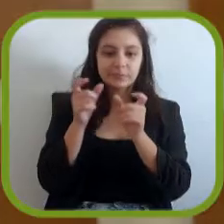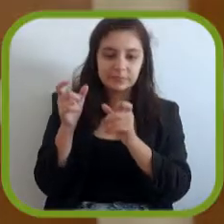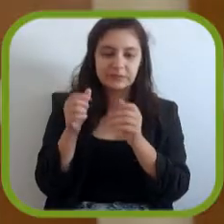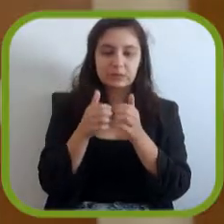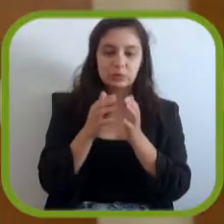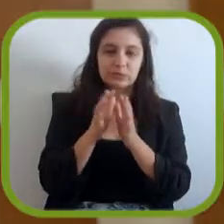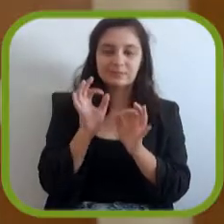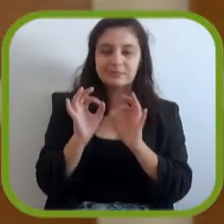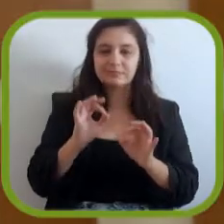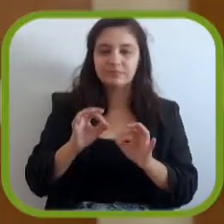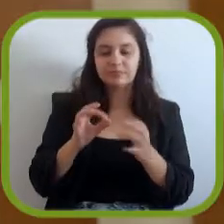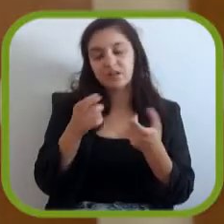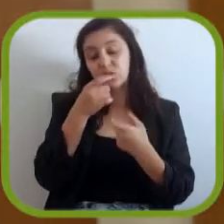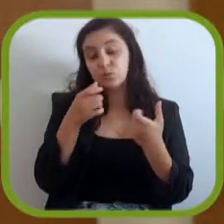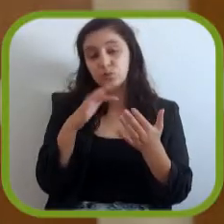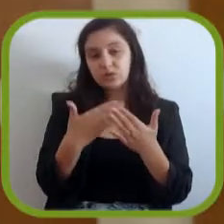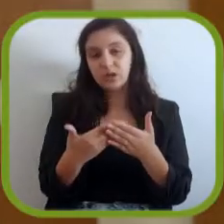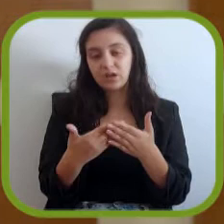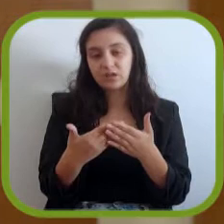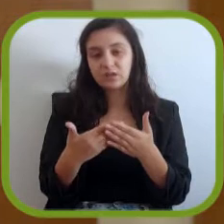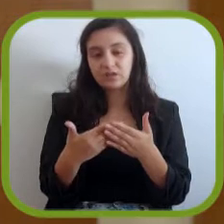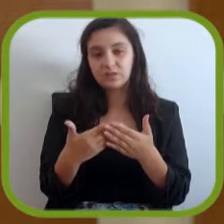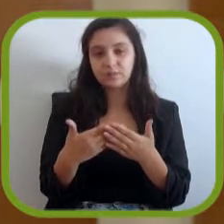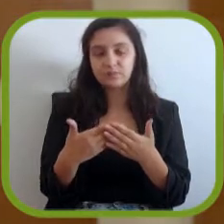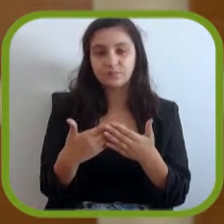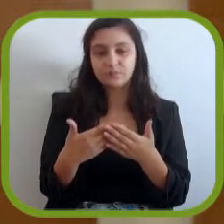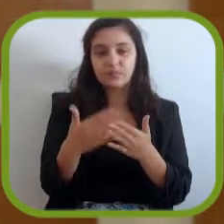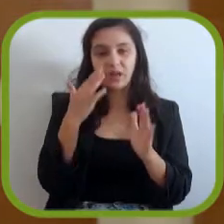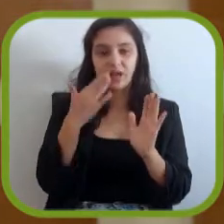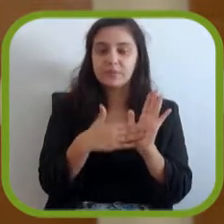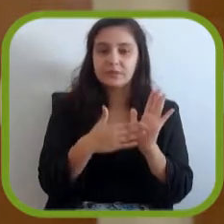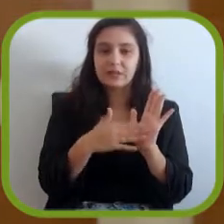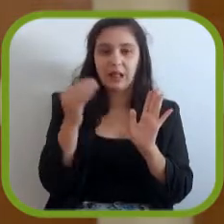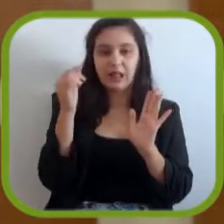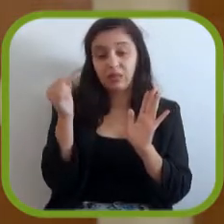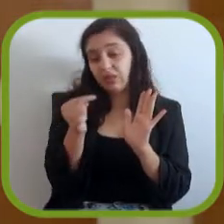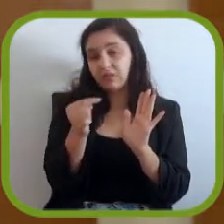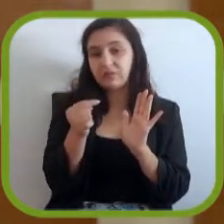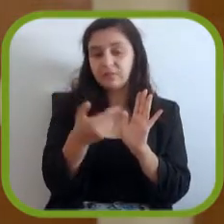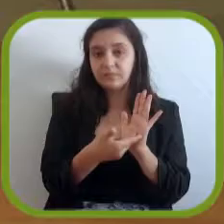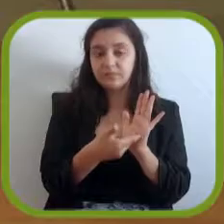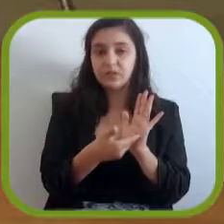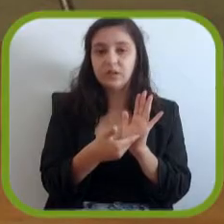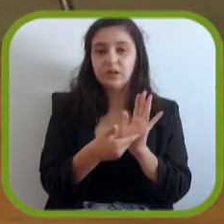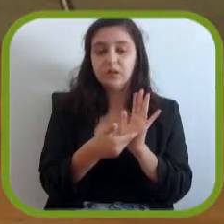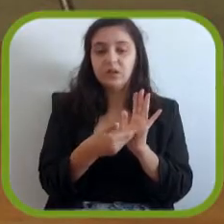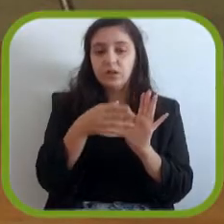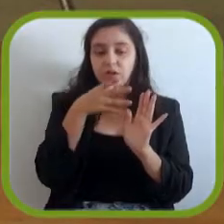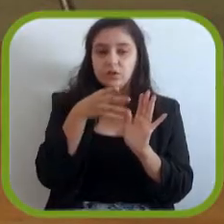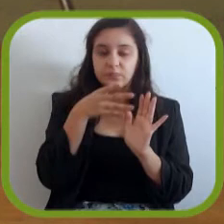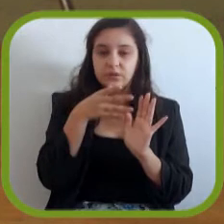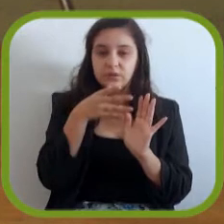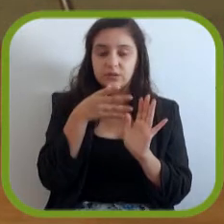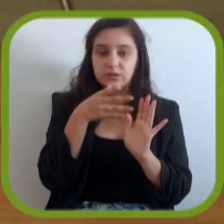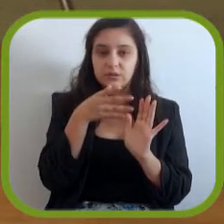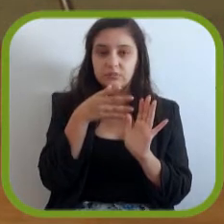complexidade, as pessoas ficam apenas com esta representação negativa. E isso explica